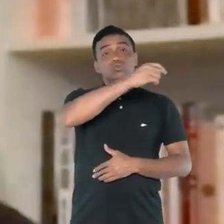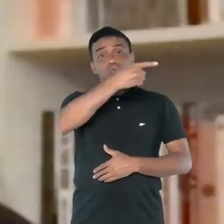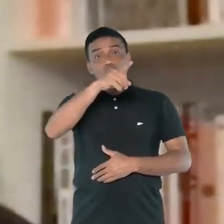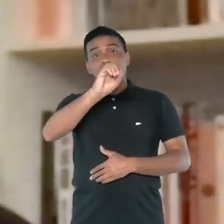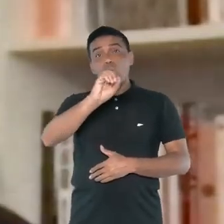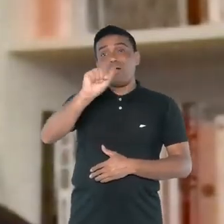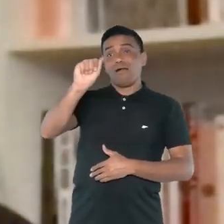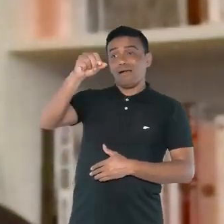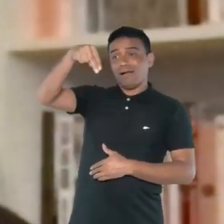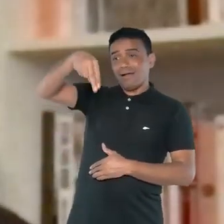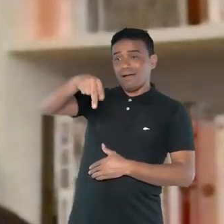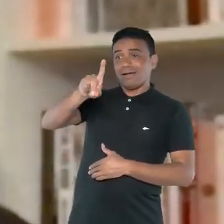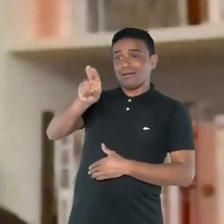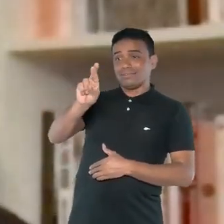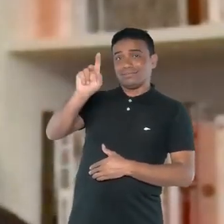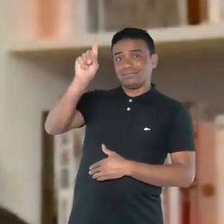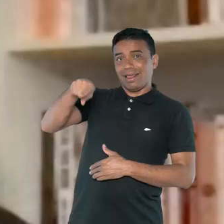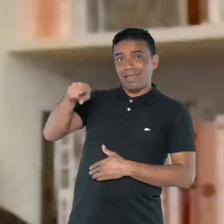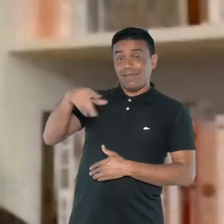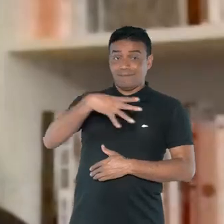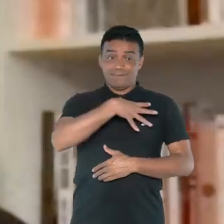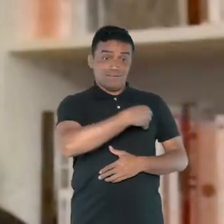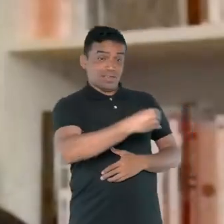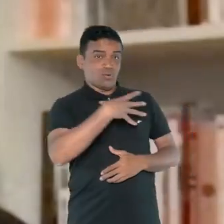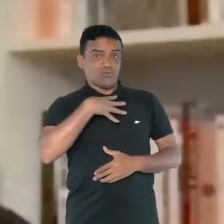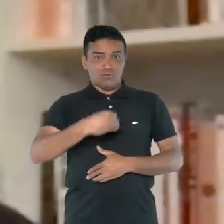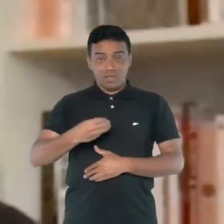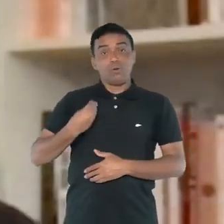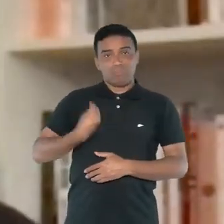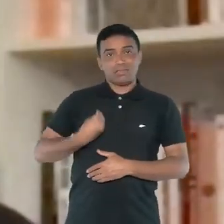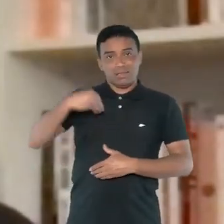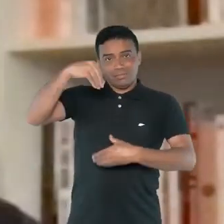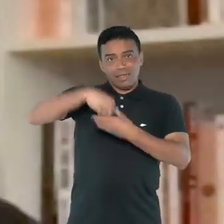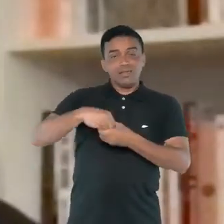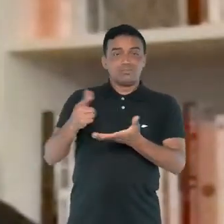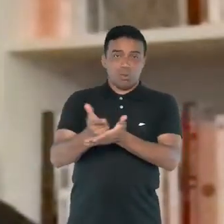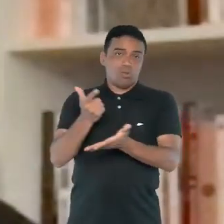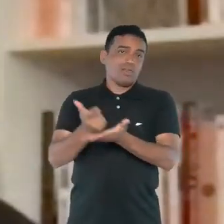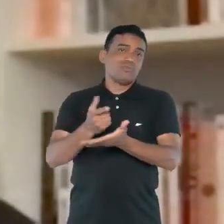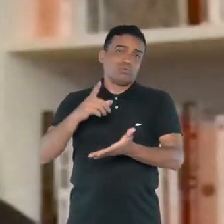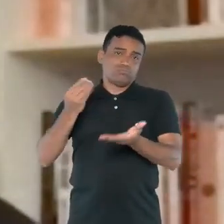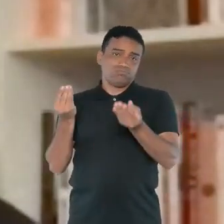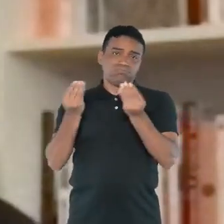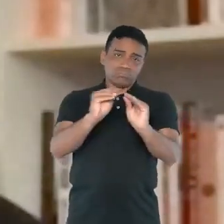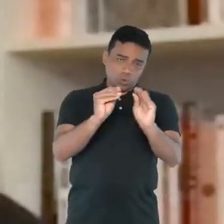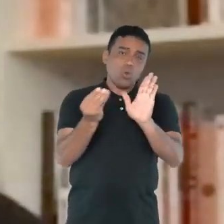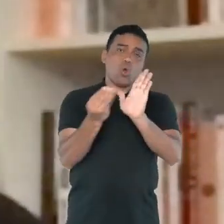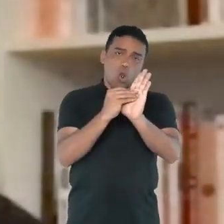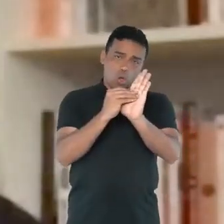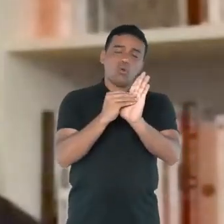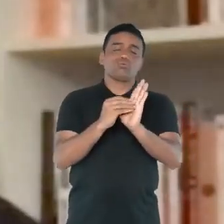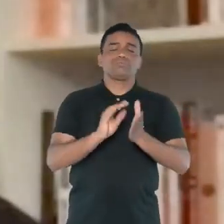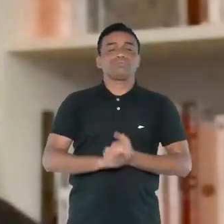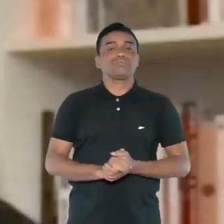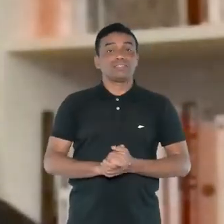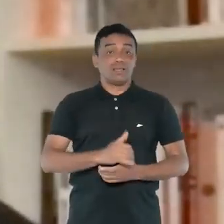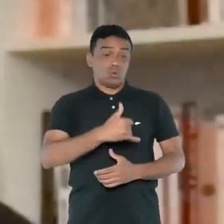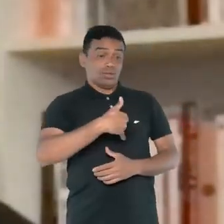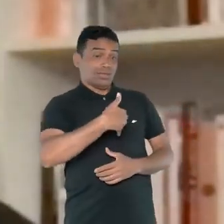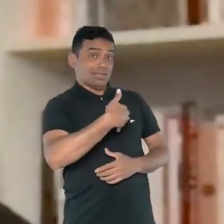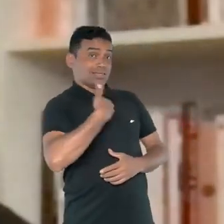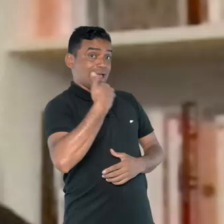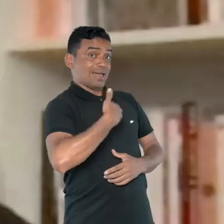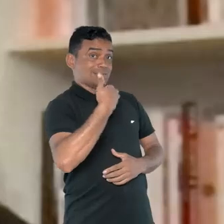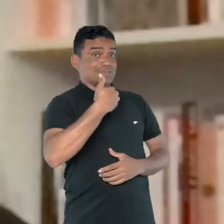são nomeados no próprio livro e estão aqui presentes, e curiosamente as idades